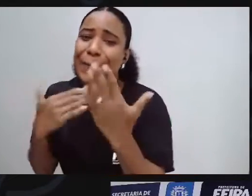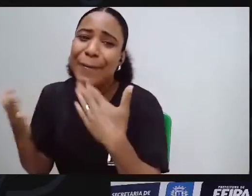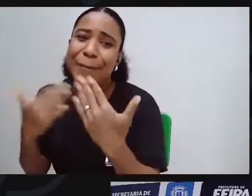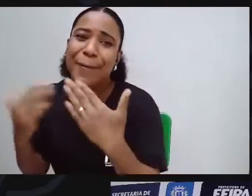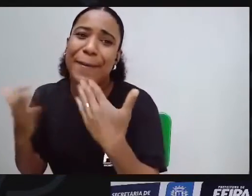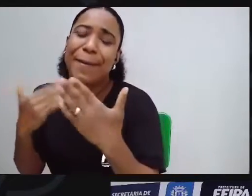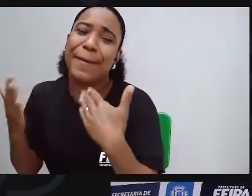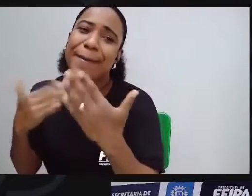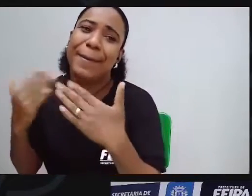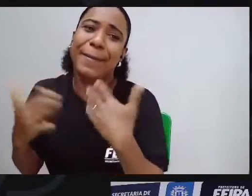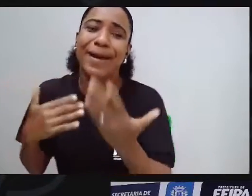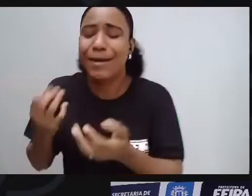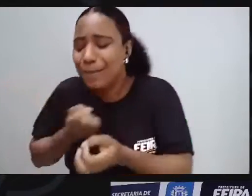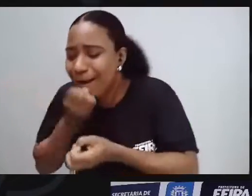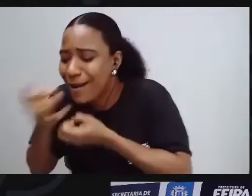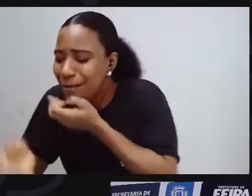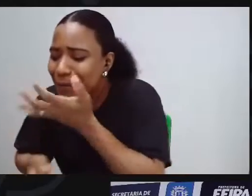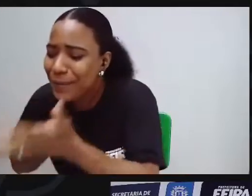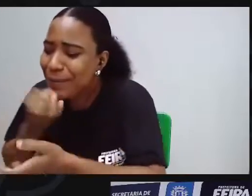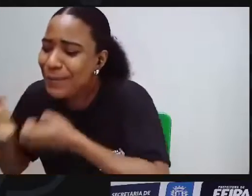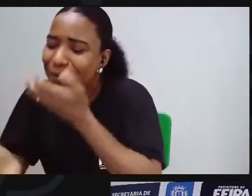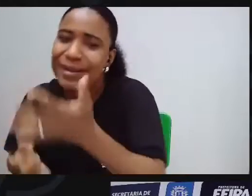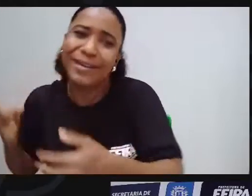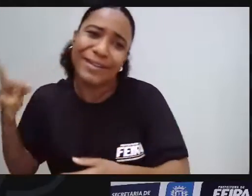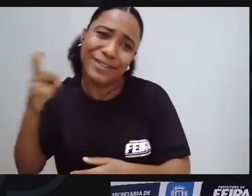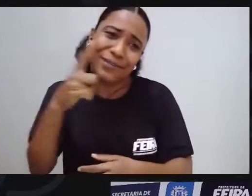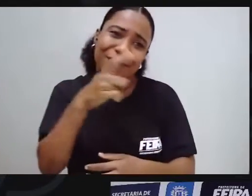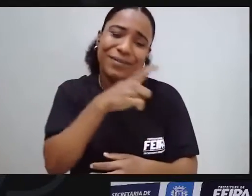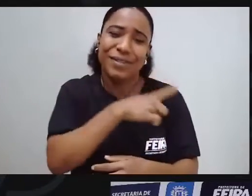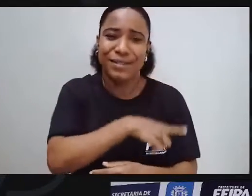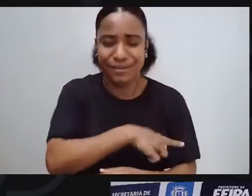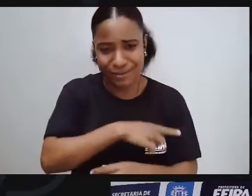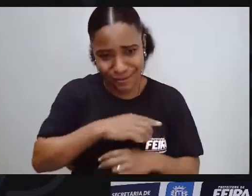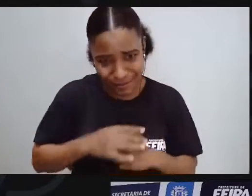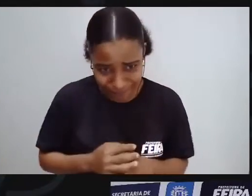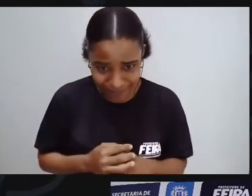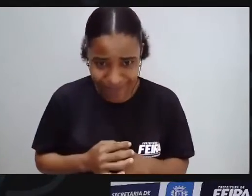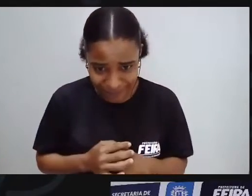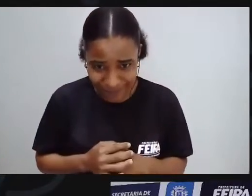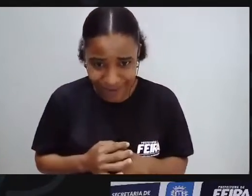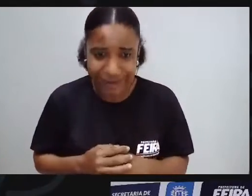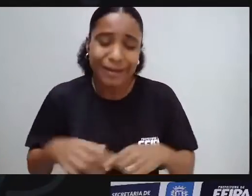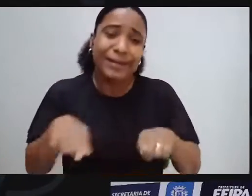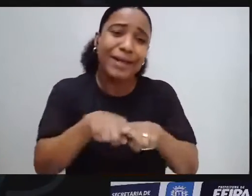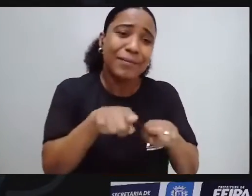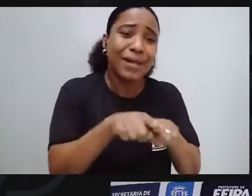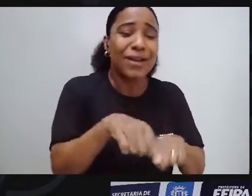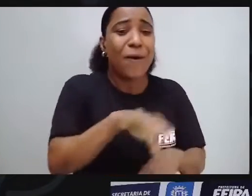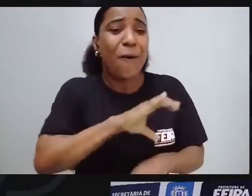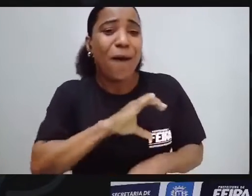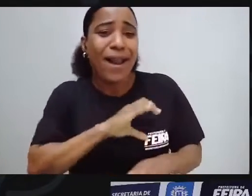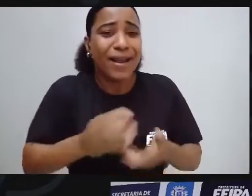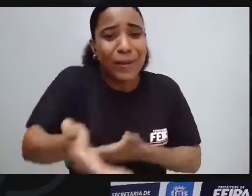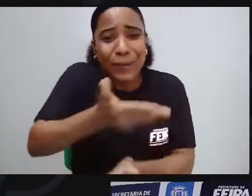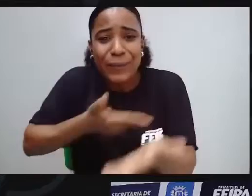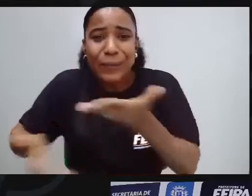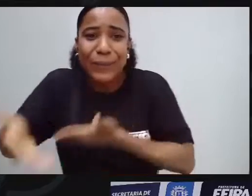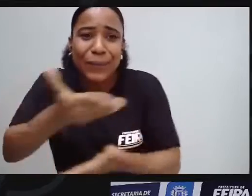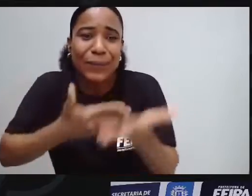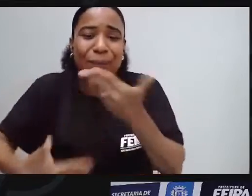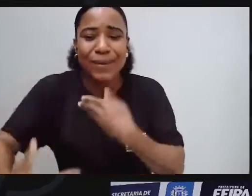do Desabafo entre ouvir os bons conselhos dos colegas e dos